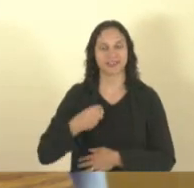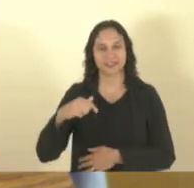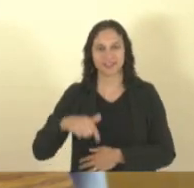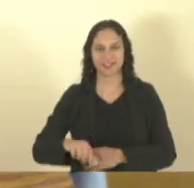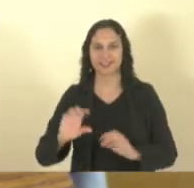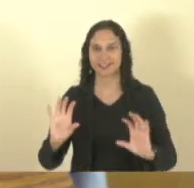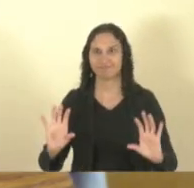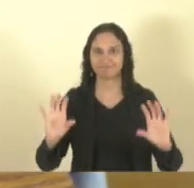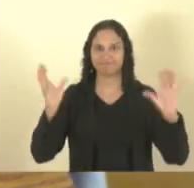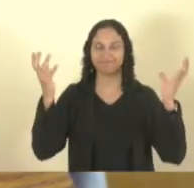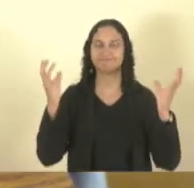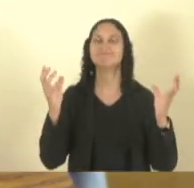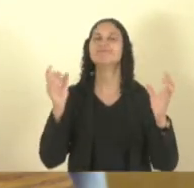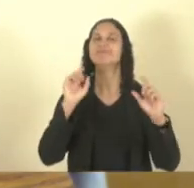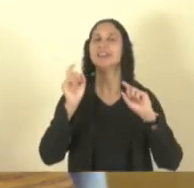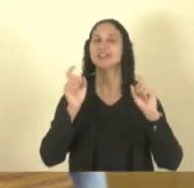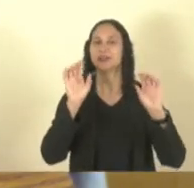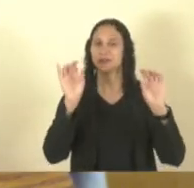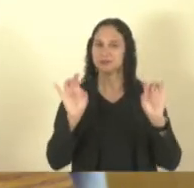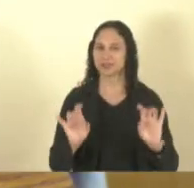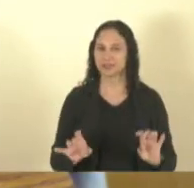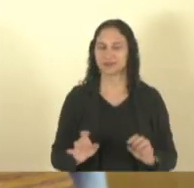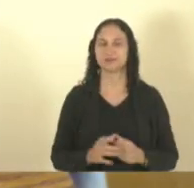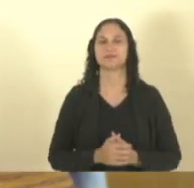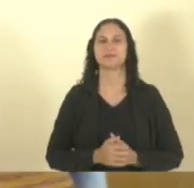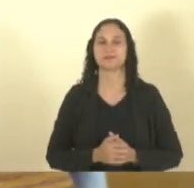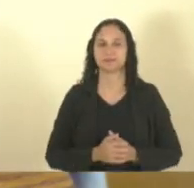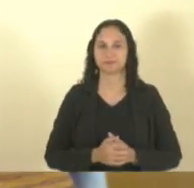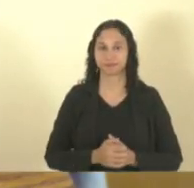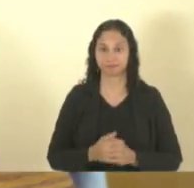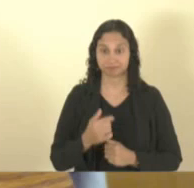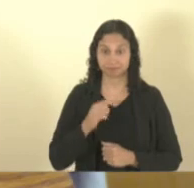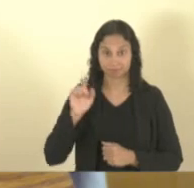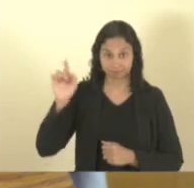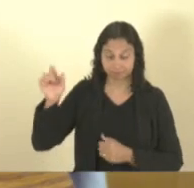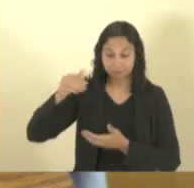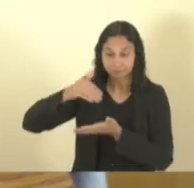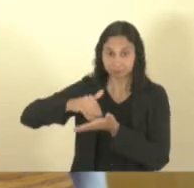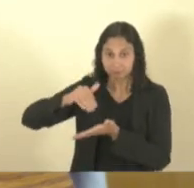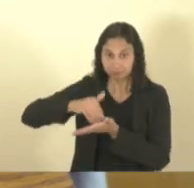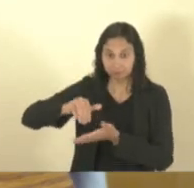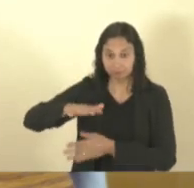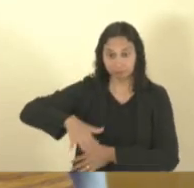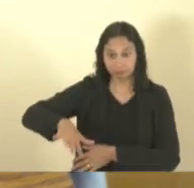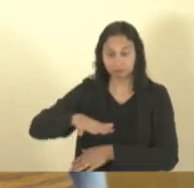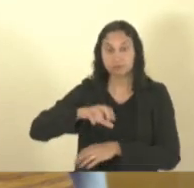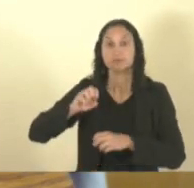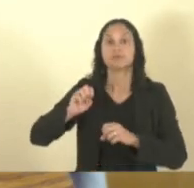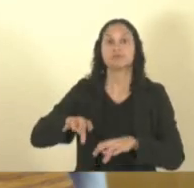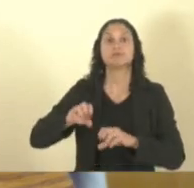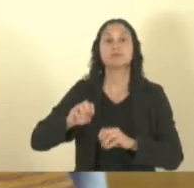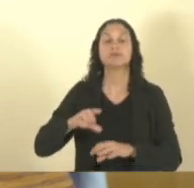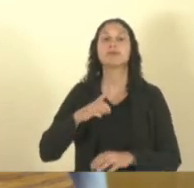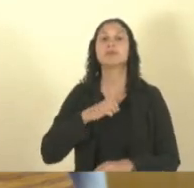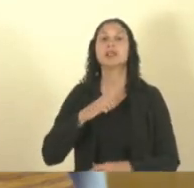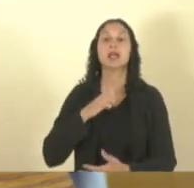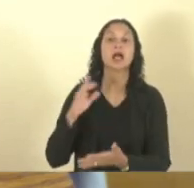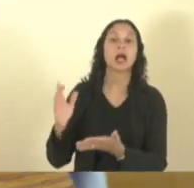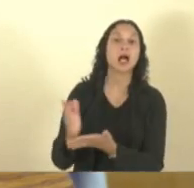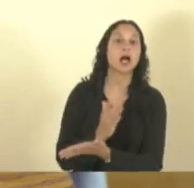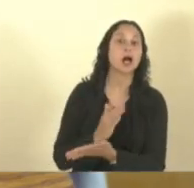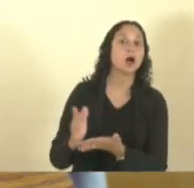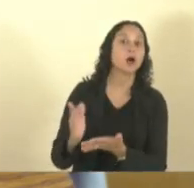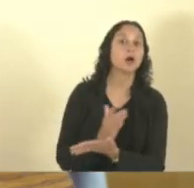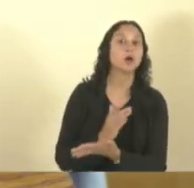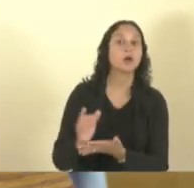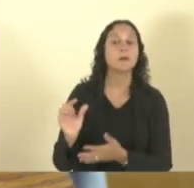essa homenagem desta noite. Eu tenho lá na Secretaria de Educação alguns poucos especialistas, quero